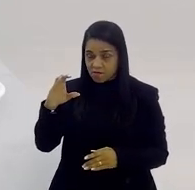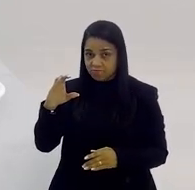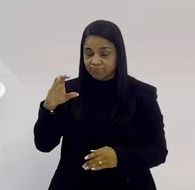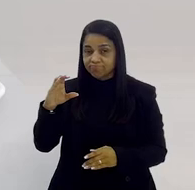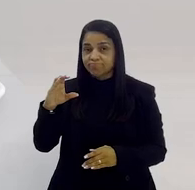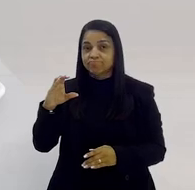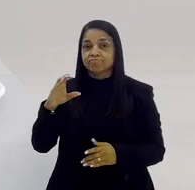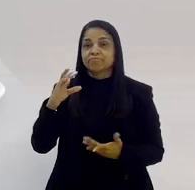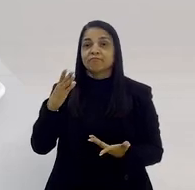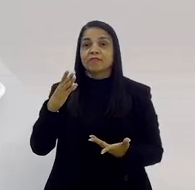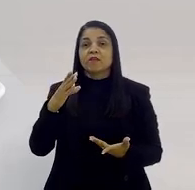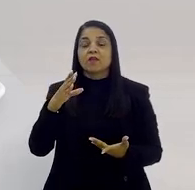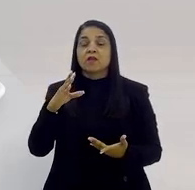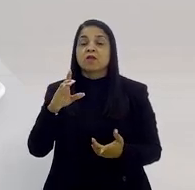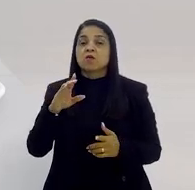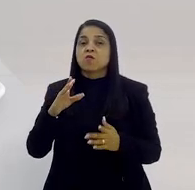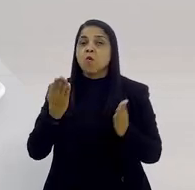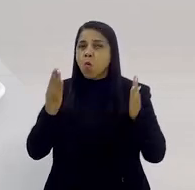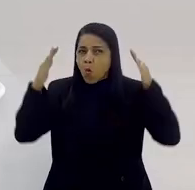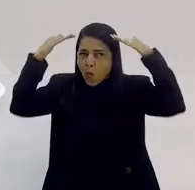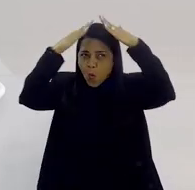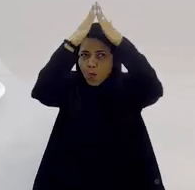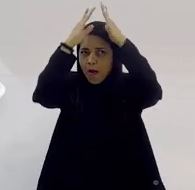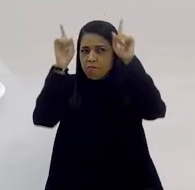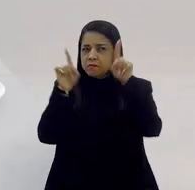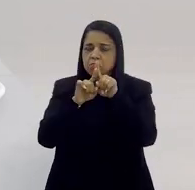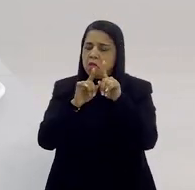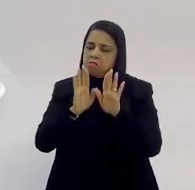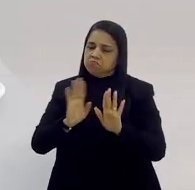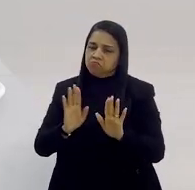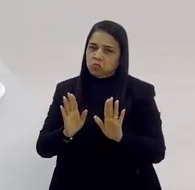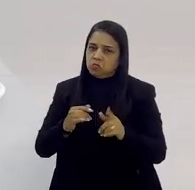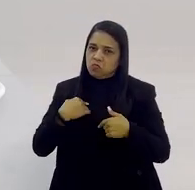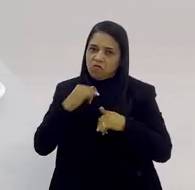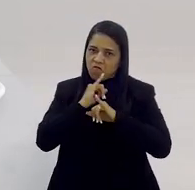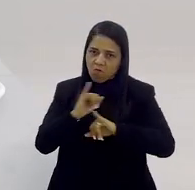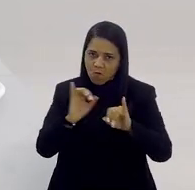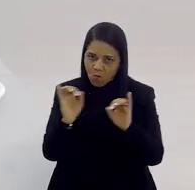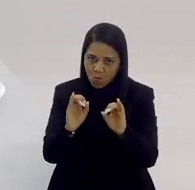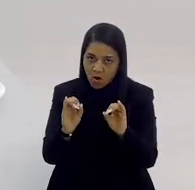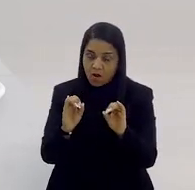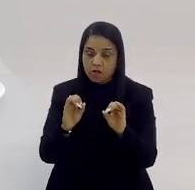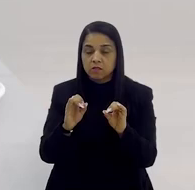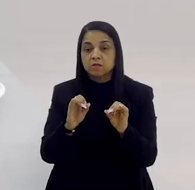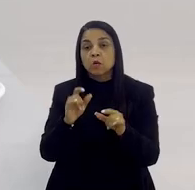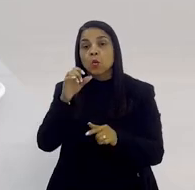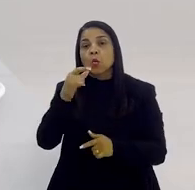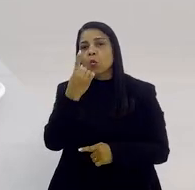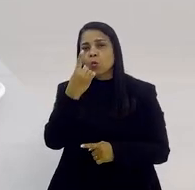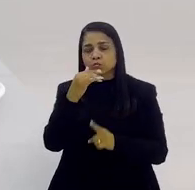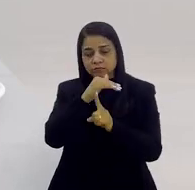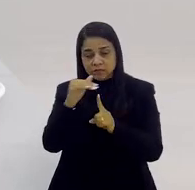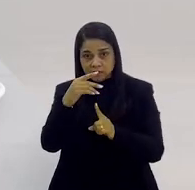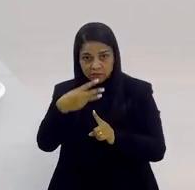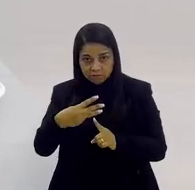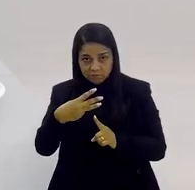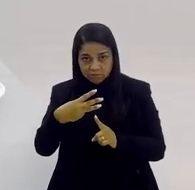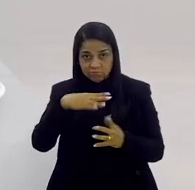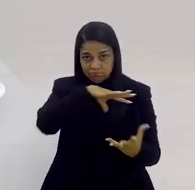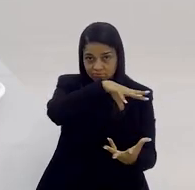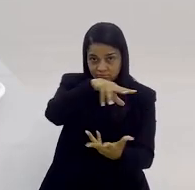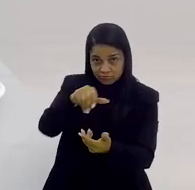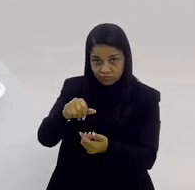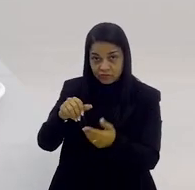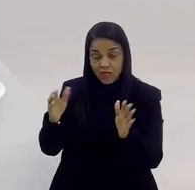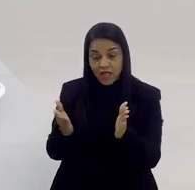é porque é um terço do mundo é cristão o restante não é e